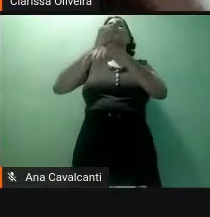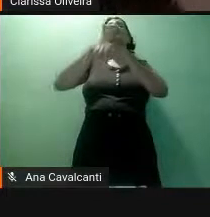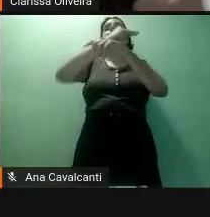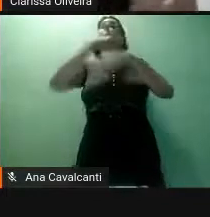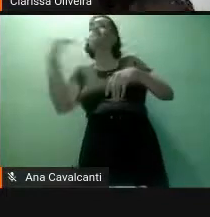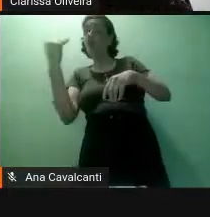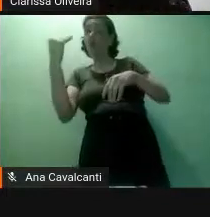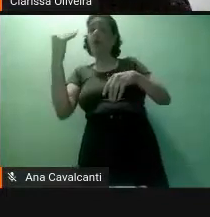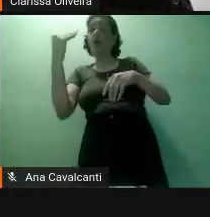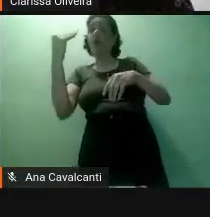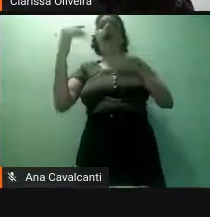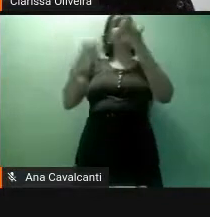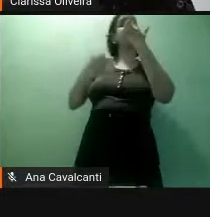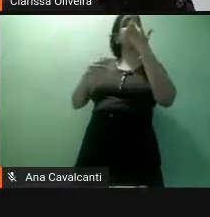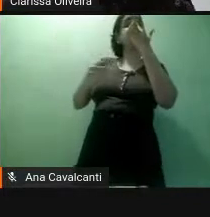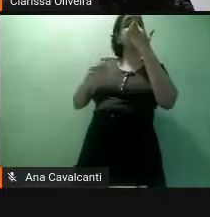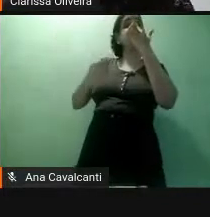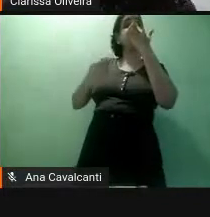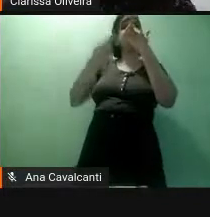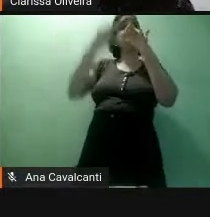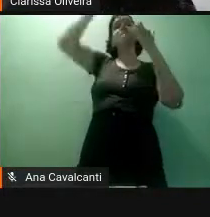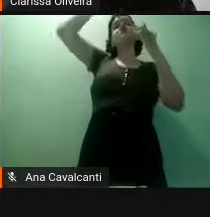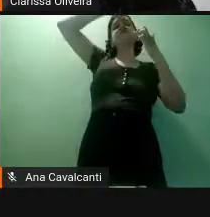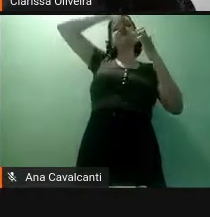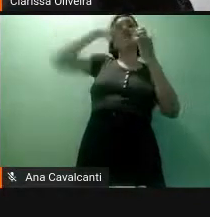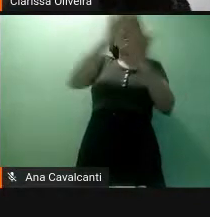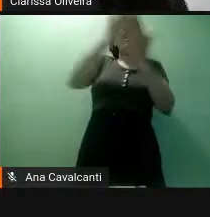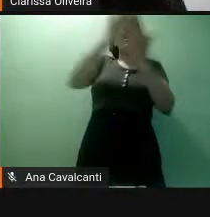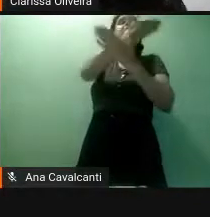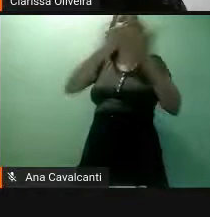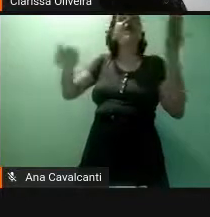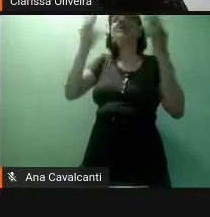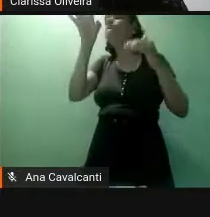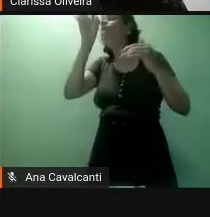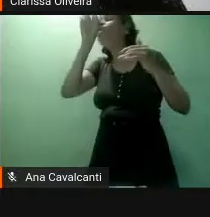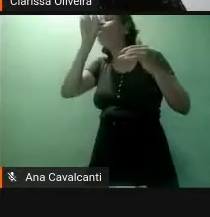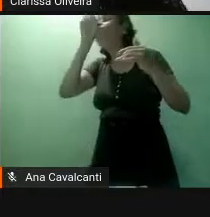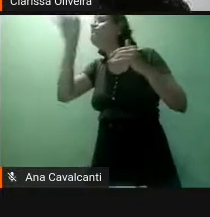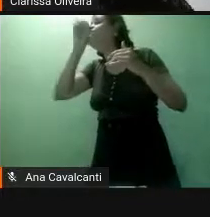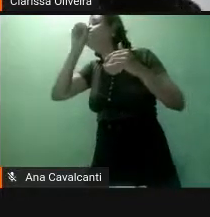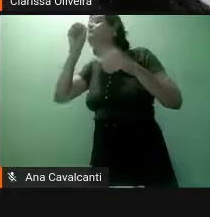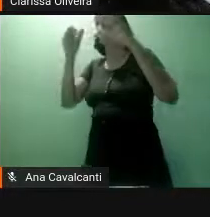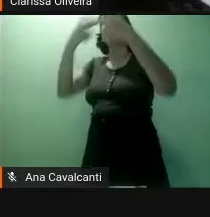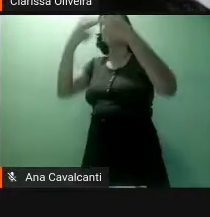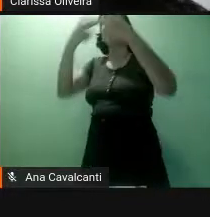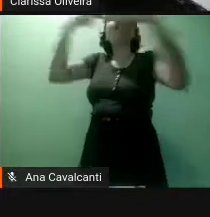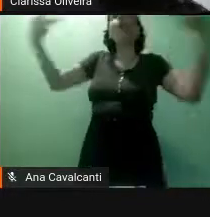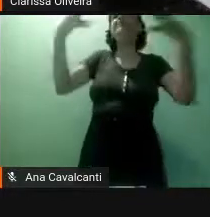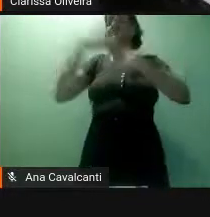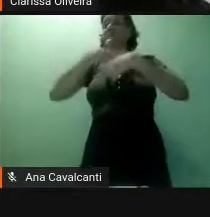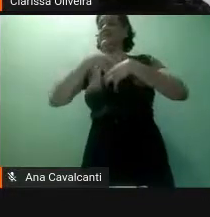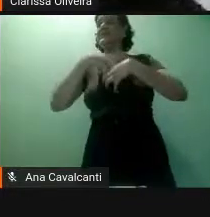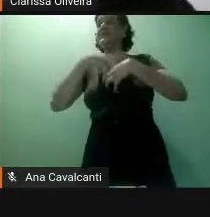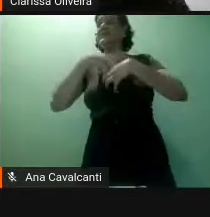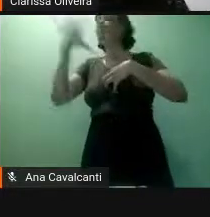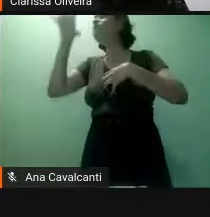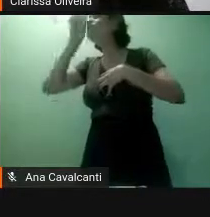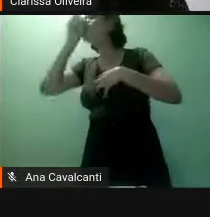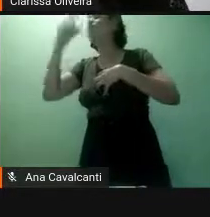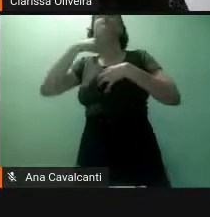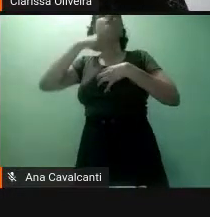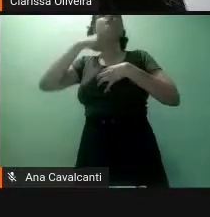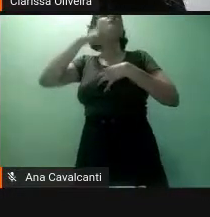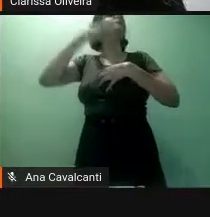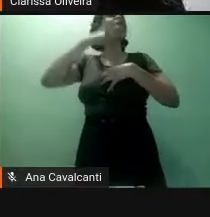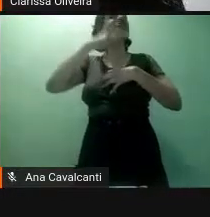nosso nariz, a gente acaba perdendo esse olfato. E aí, você vai sentir o